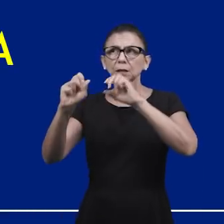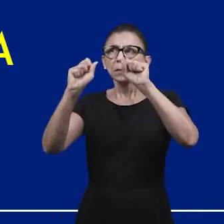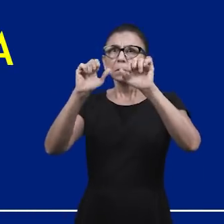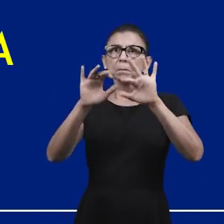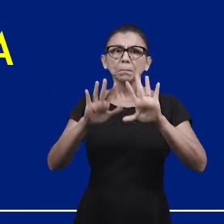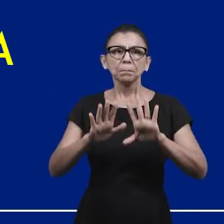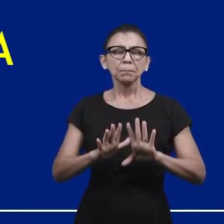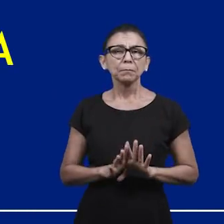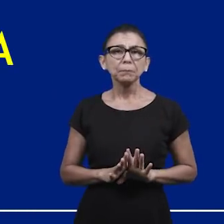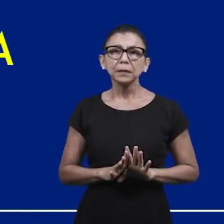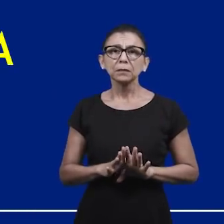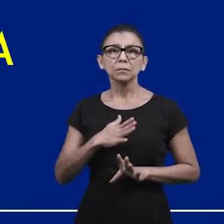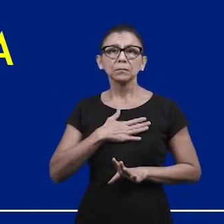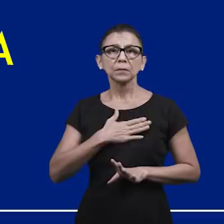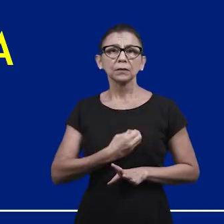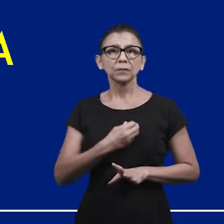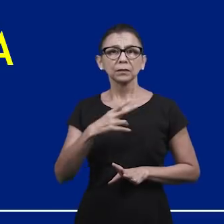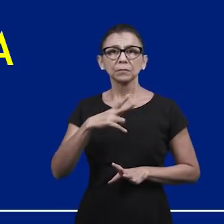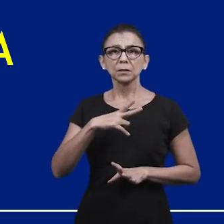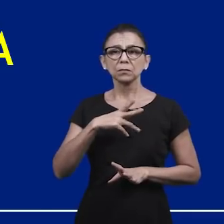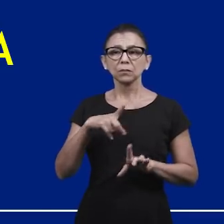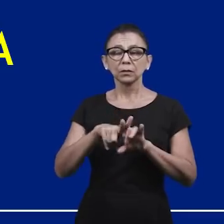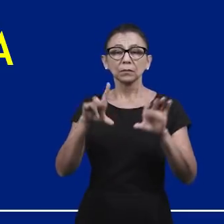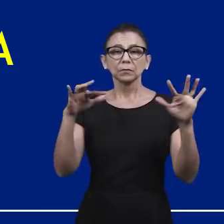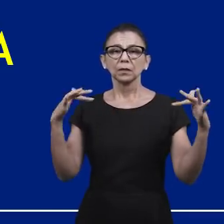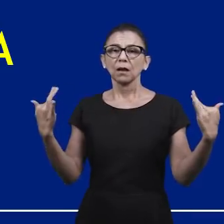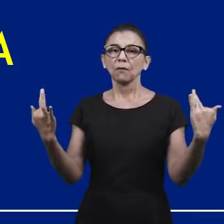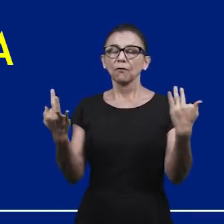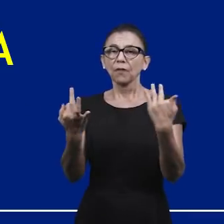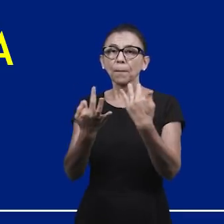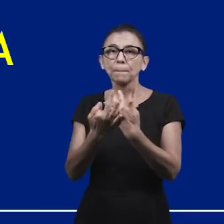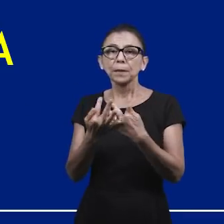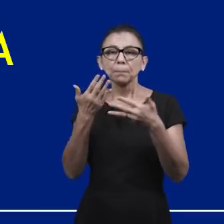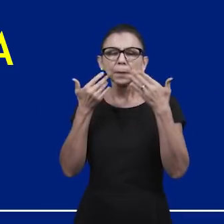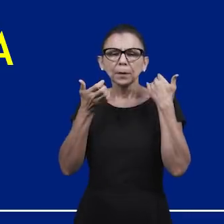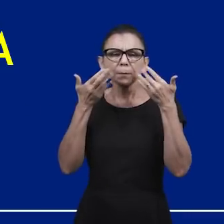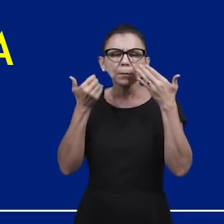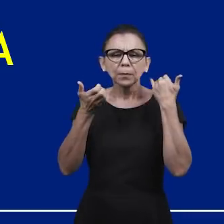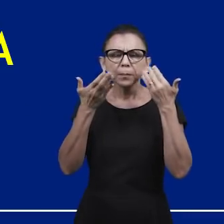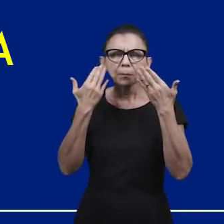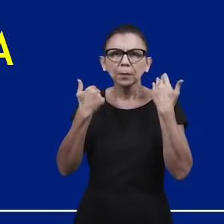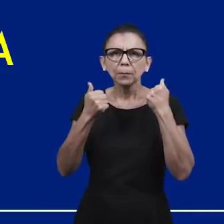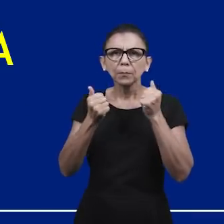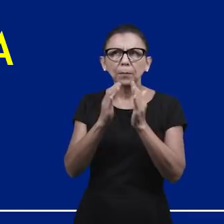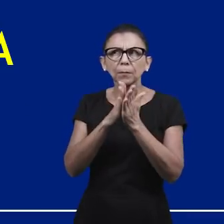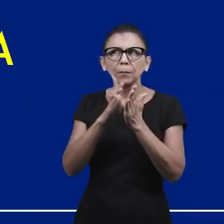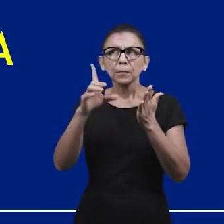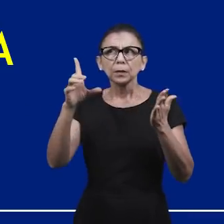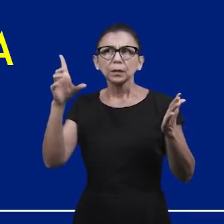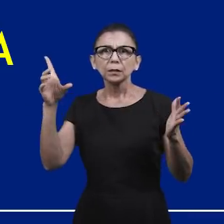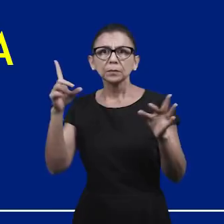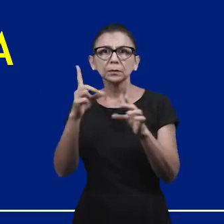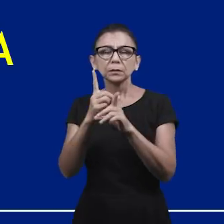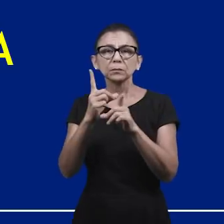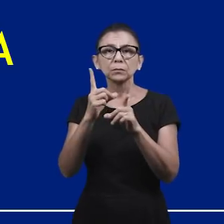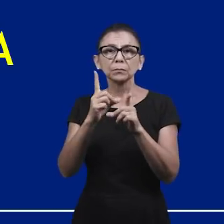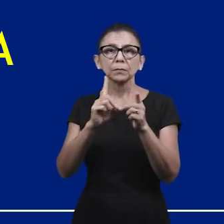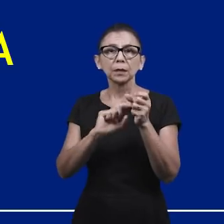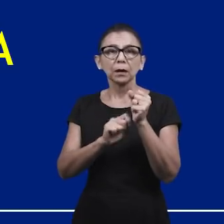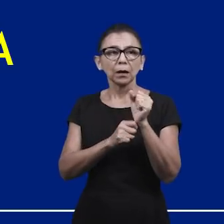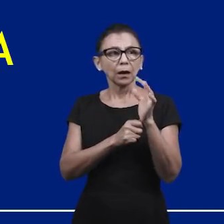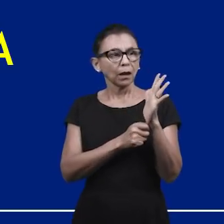do programa, o que você percebe desse programa, do quadro Lições do Manaim para a sua vida, a vida da sua